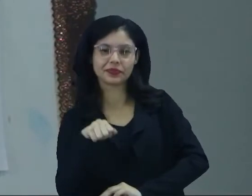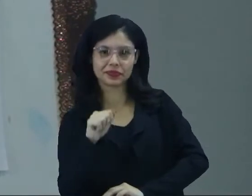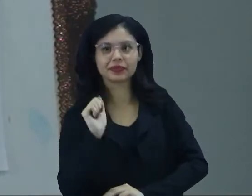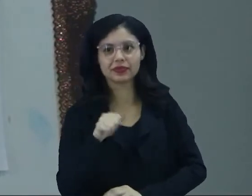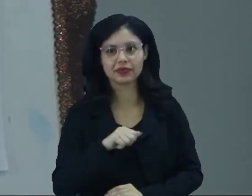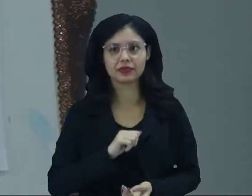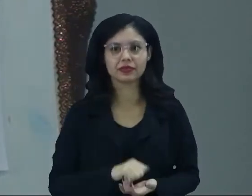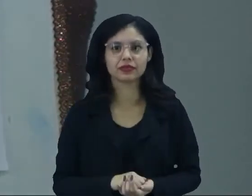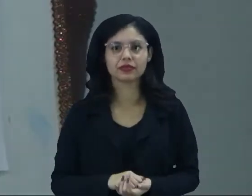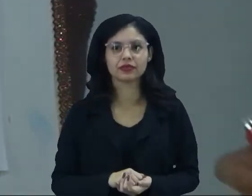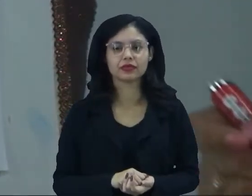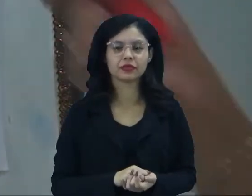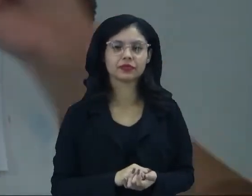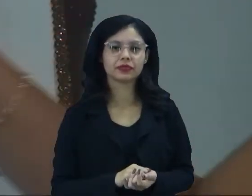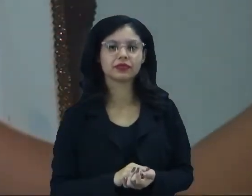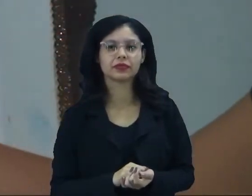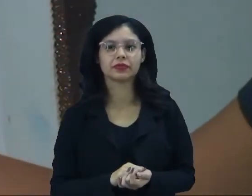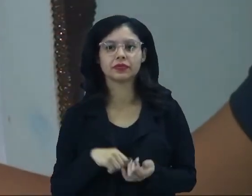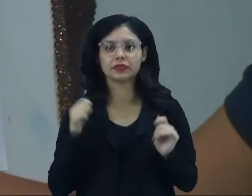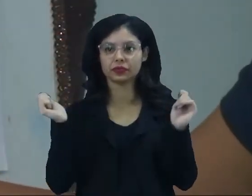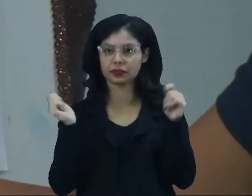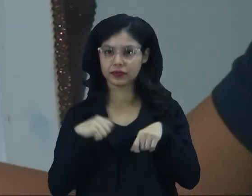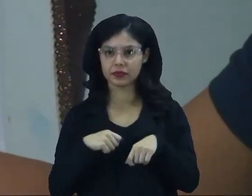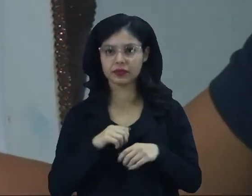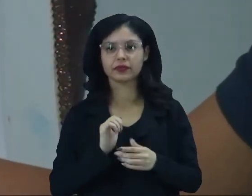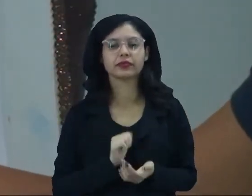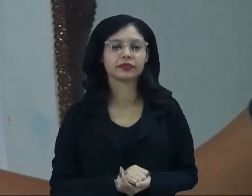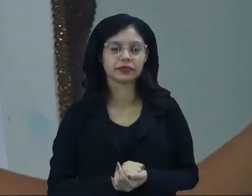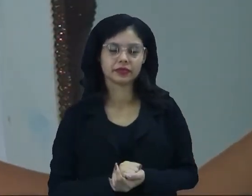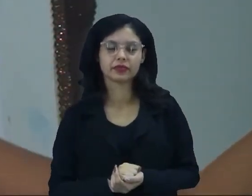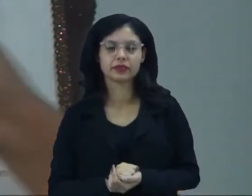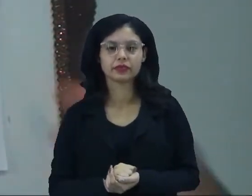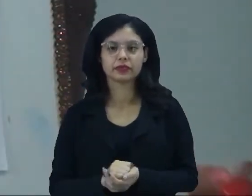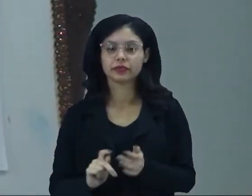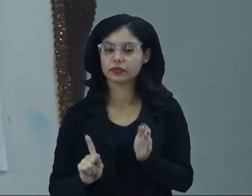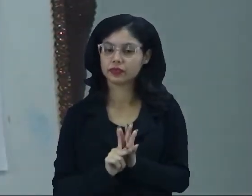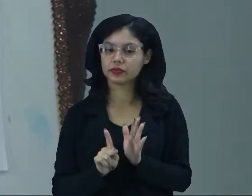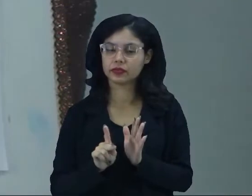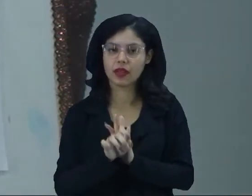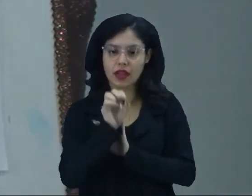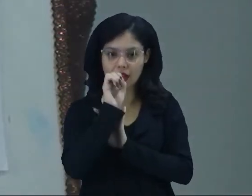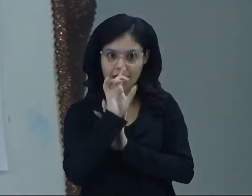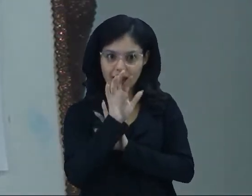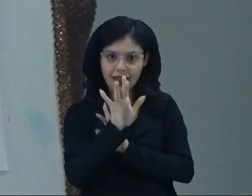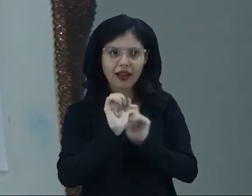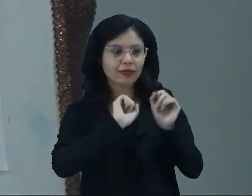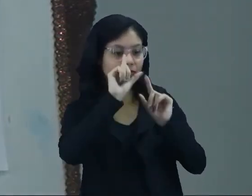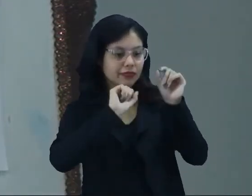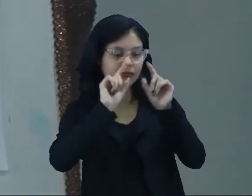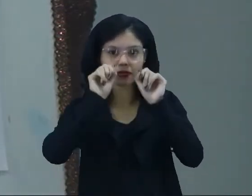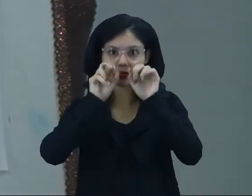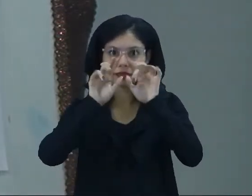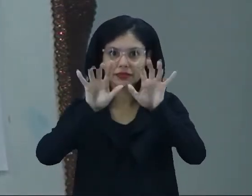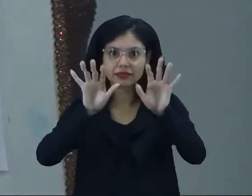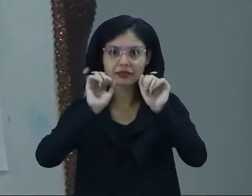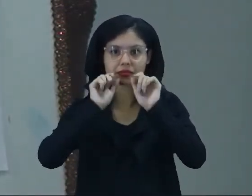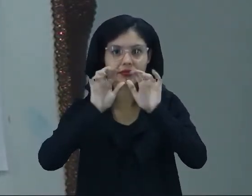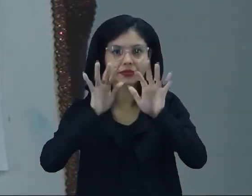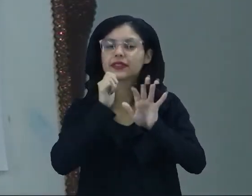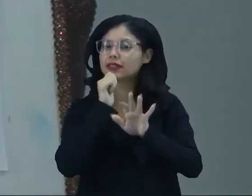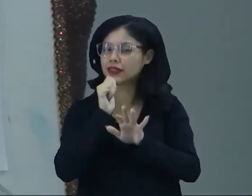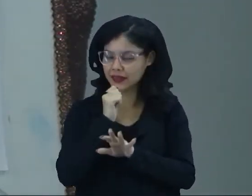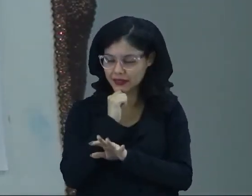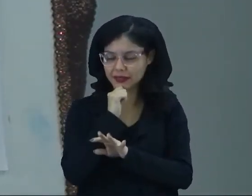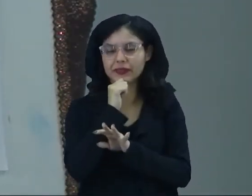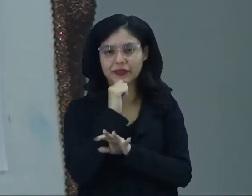Sim, ela possui uma luz própria. Então, as estrelas fazem parte do